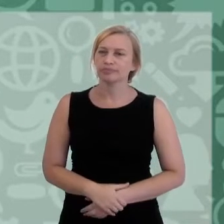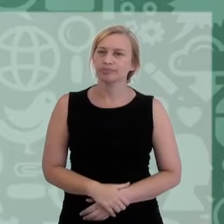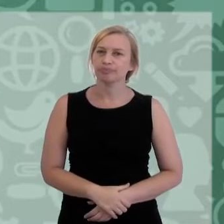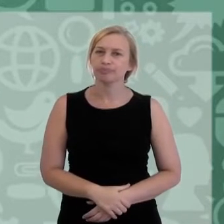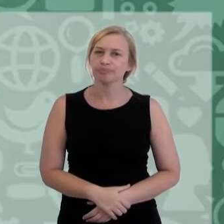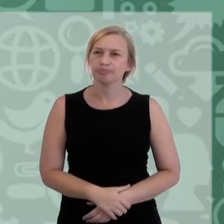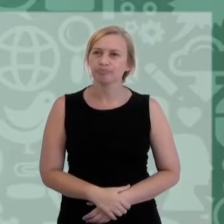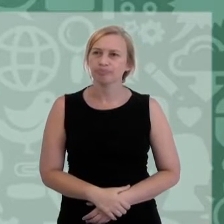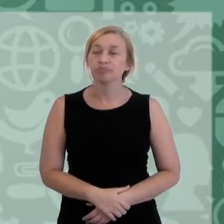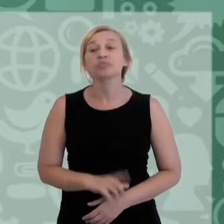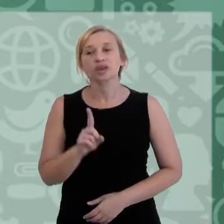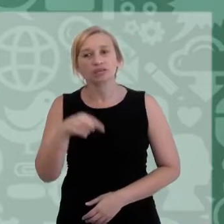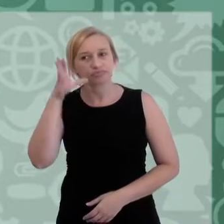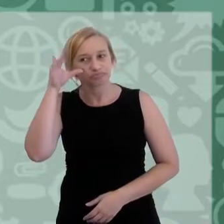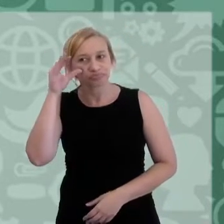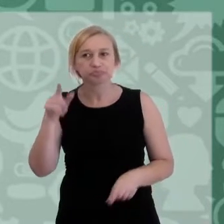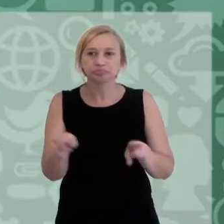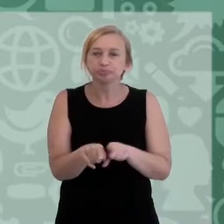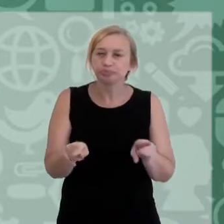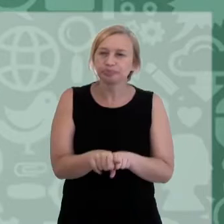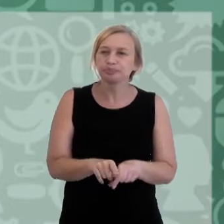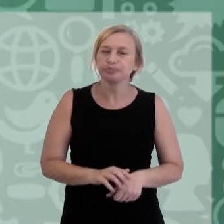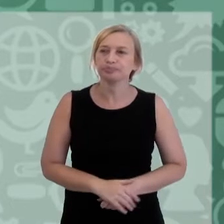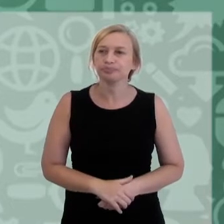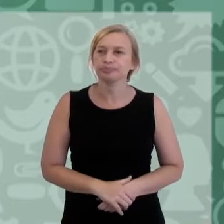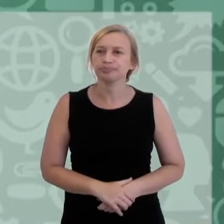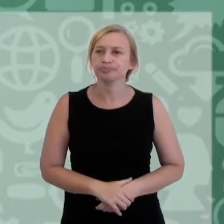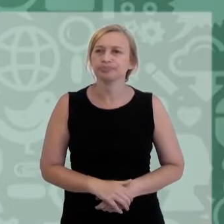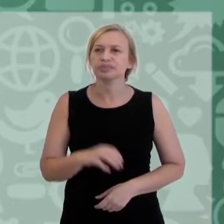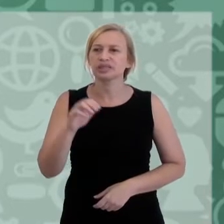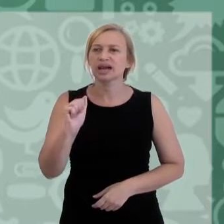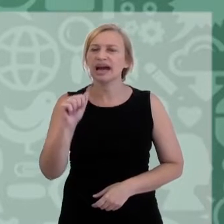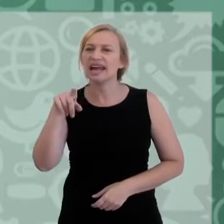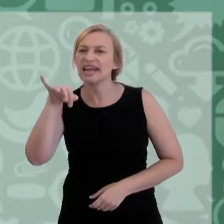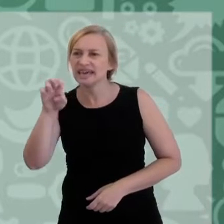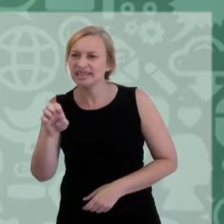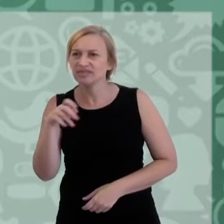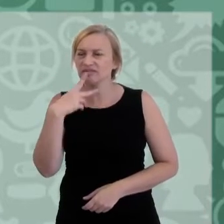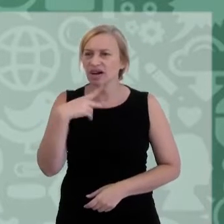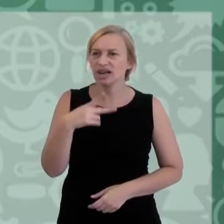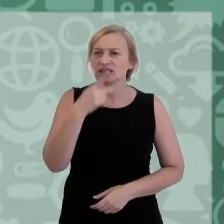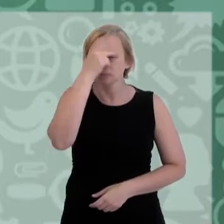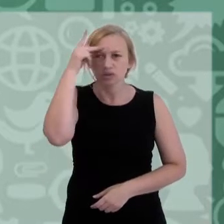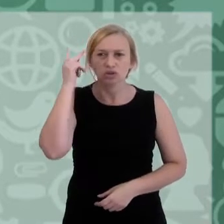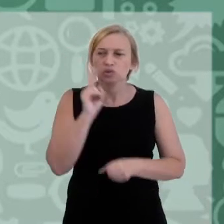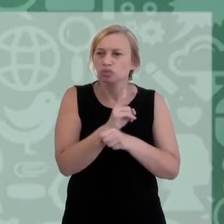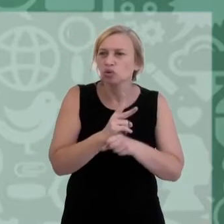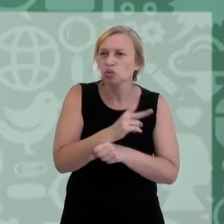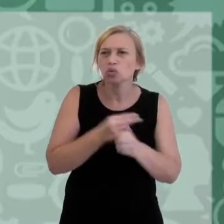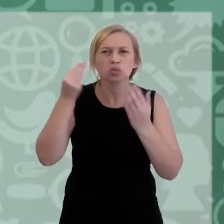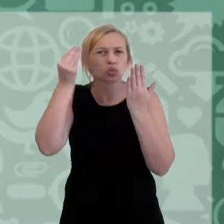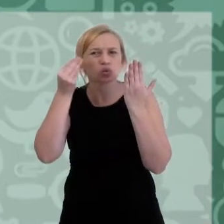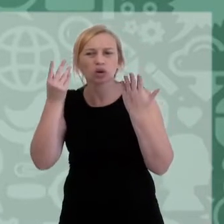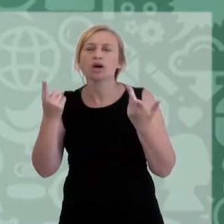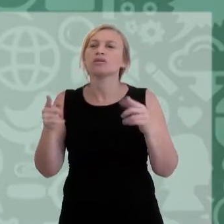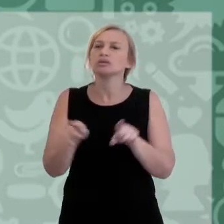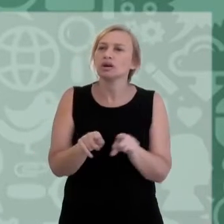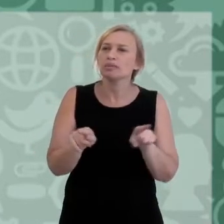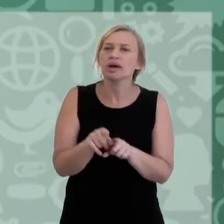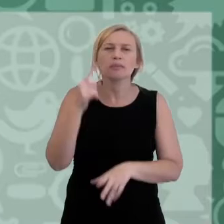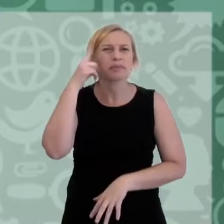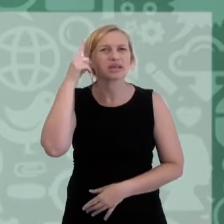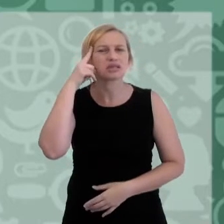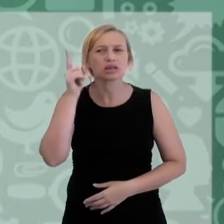Sim, sim. É muito interessante também isso que a Aline observa, de que as pessoas buscam a terapia